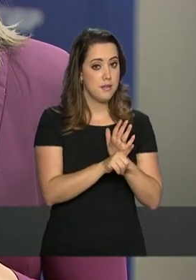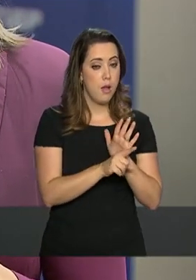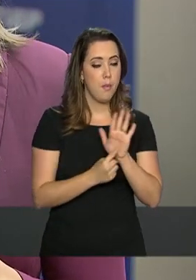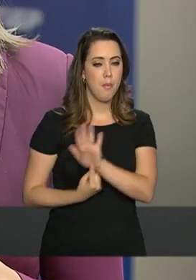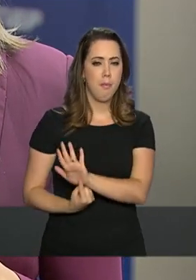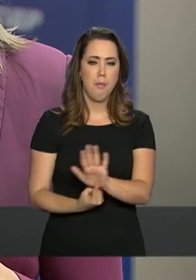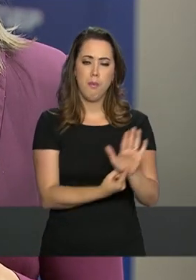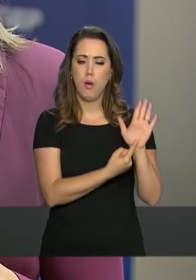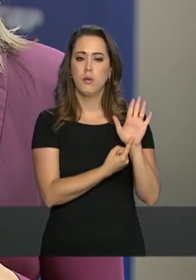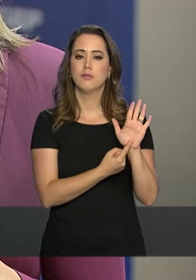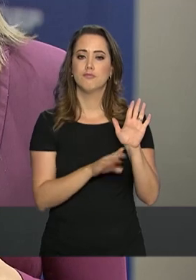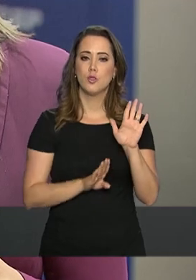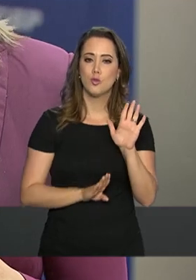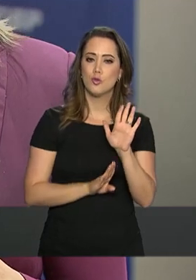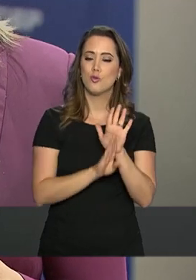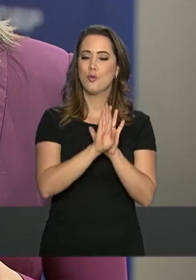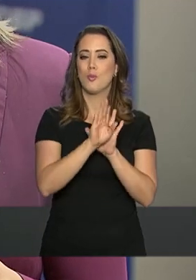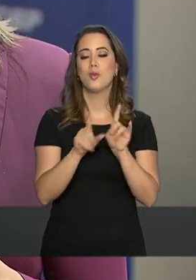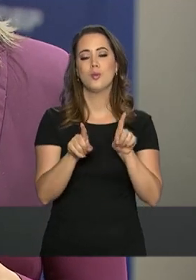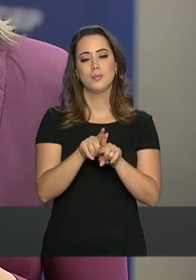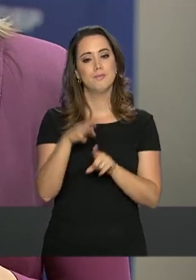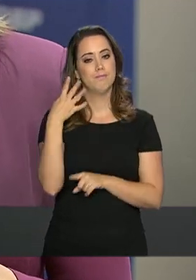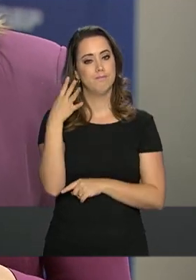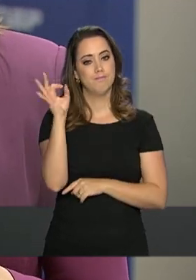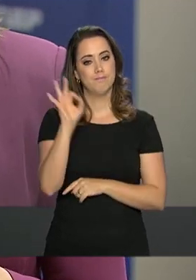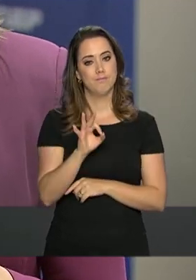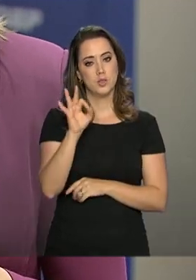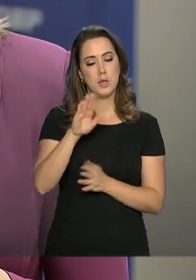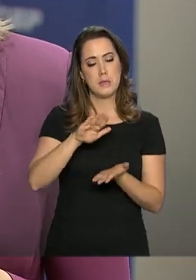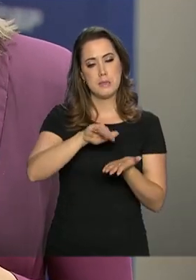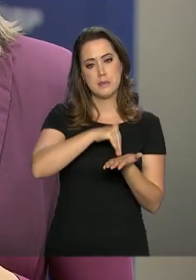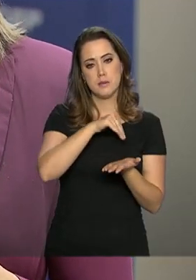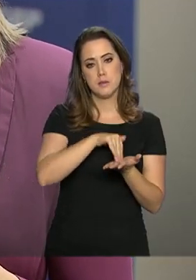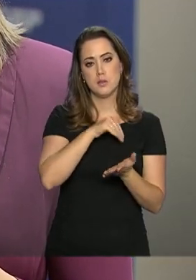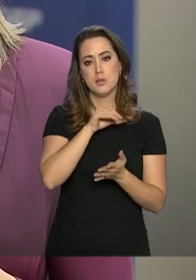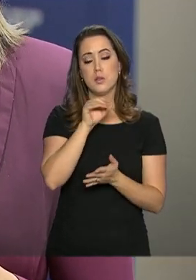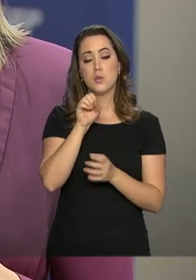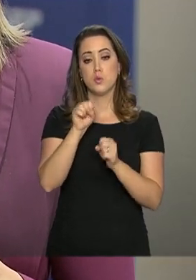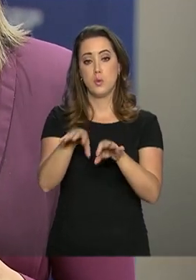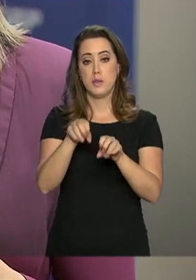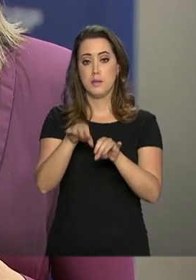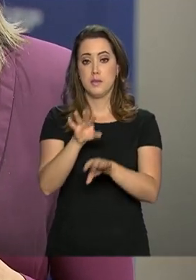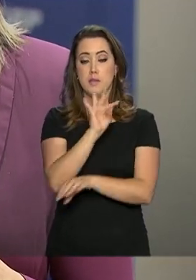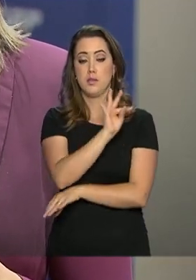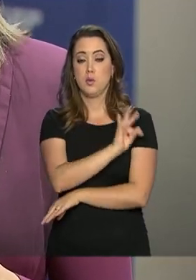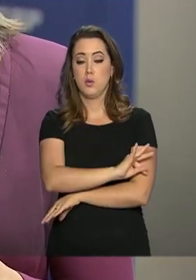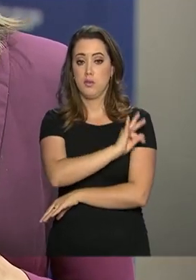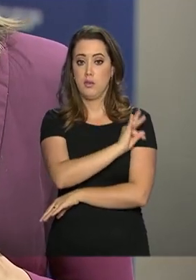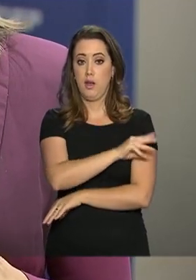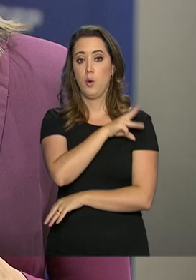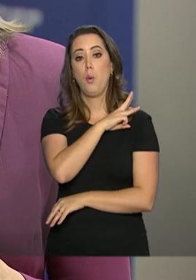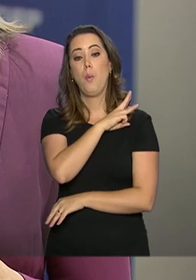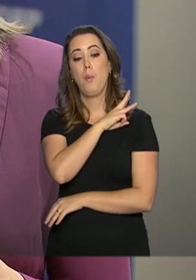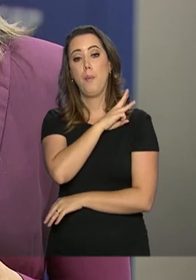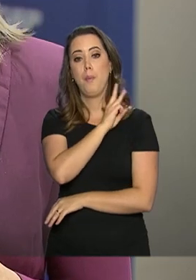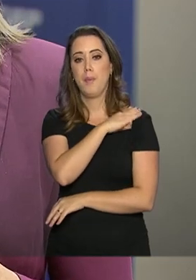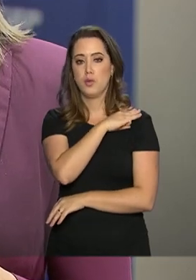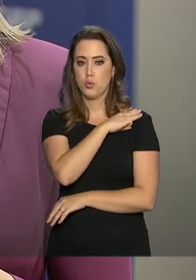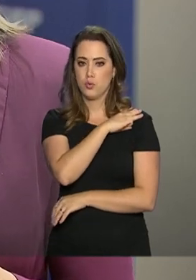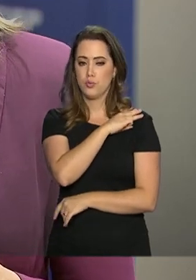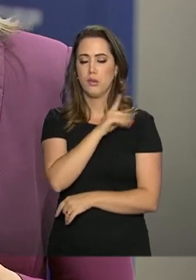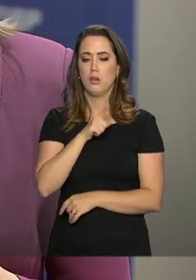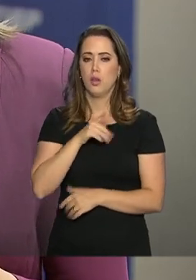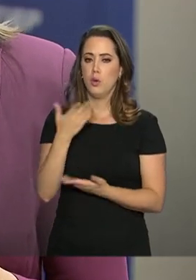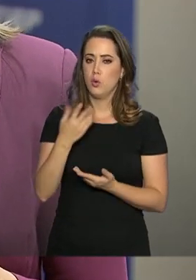ainda um aumento de cerca de 4% no número de matrículas na educação técnica de nível médio o país conta hoje com